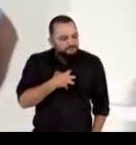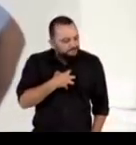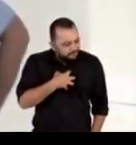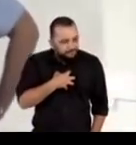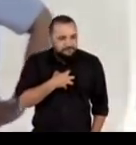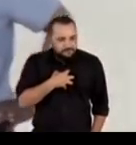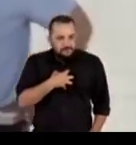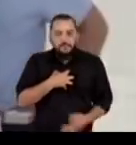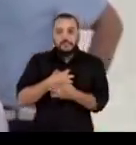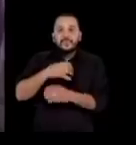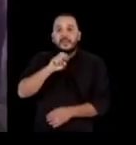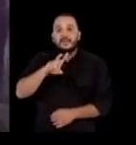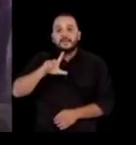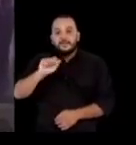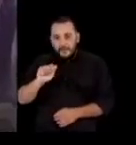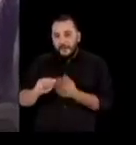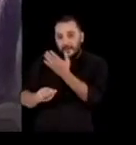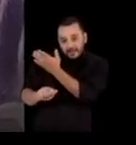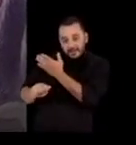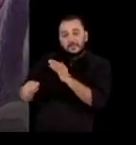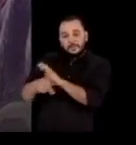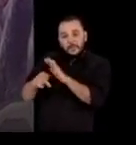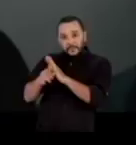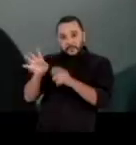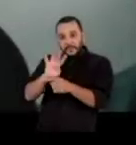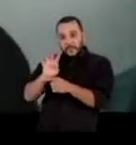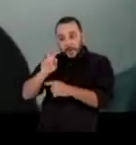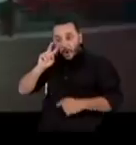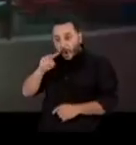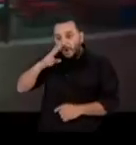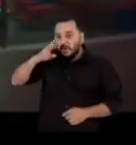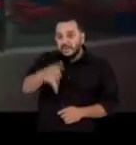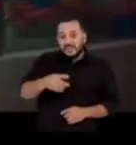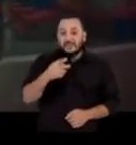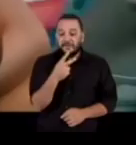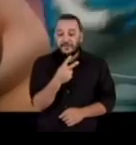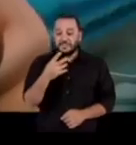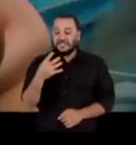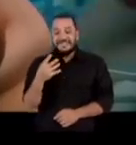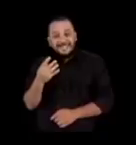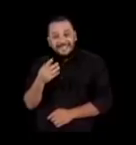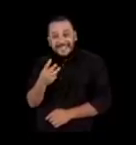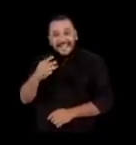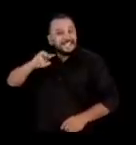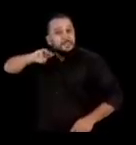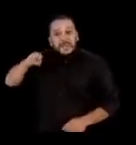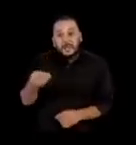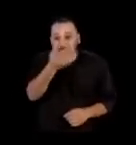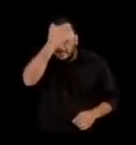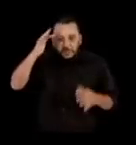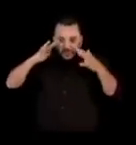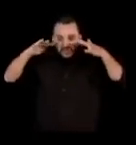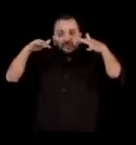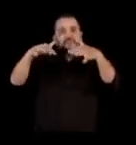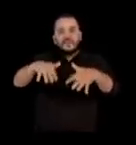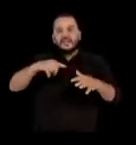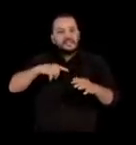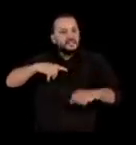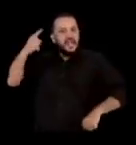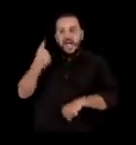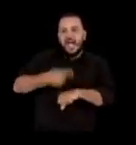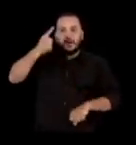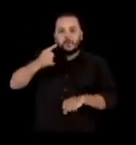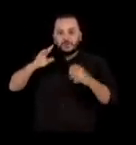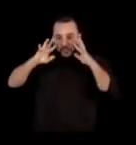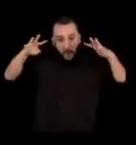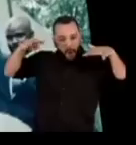Dirigida por Ava DuVernay, Olhos que Condenam foi vista por mais de 23 milhões de usuários ao redor do mundo, a maior audiência da Netflix,